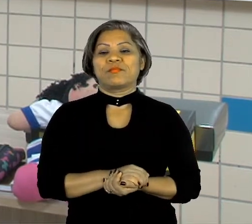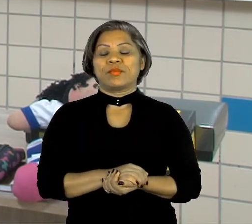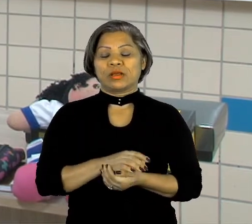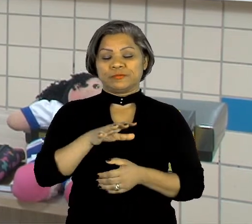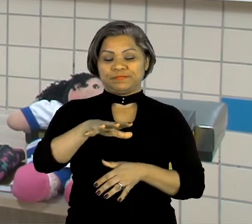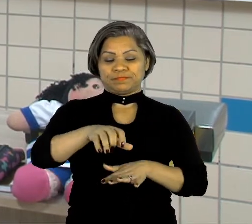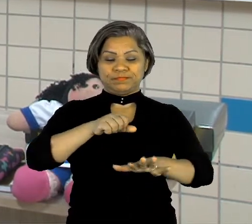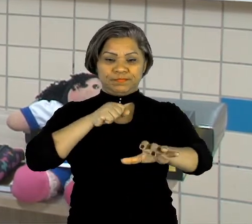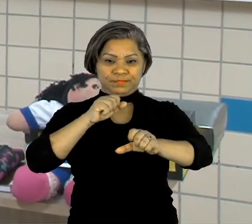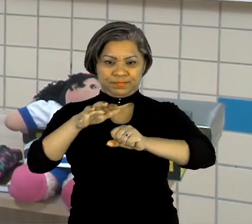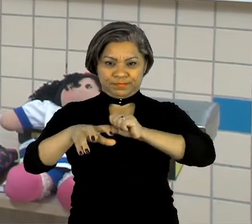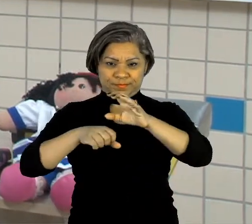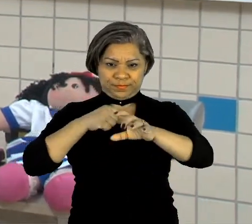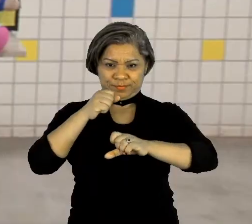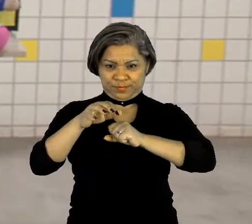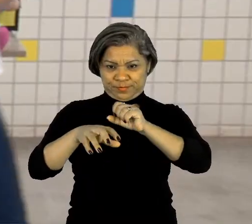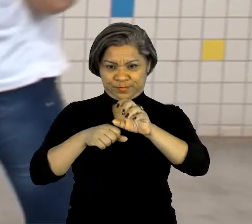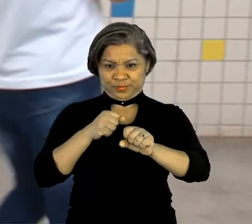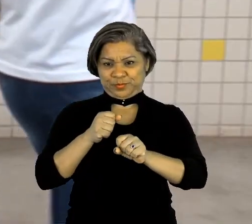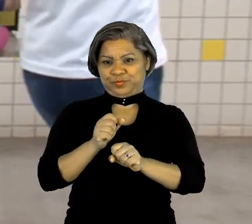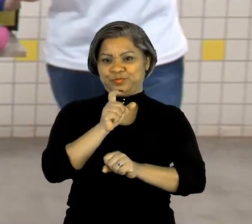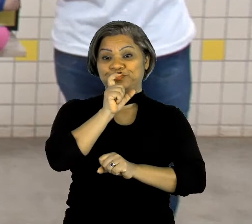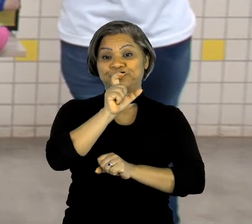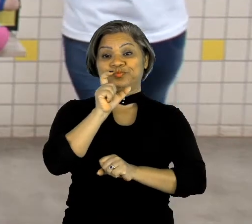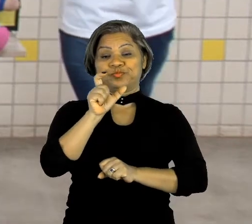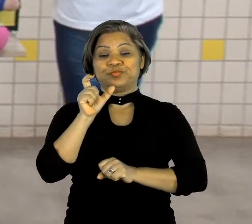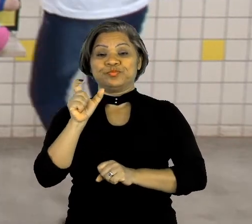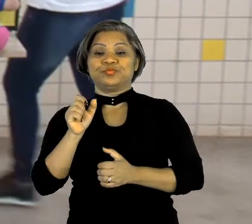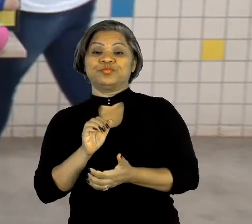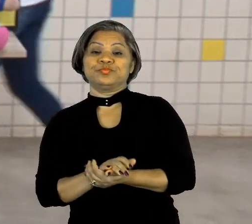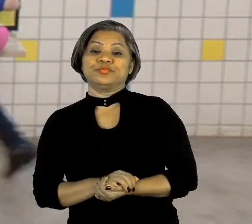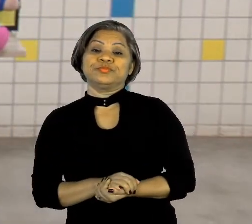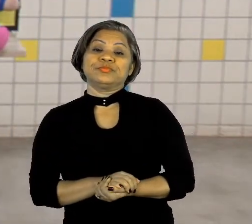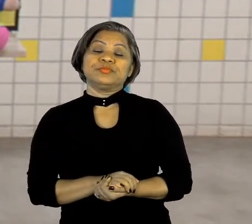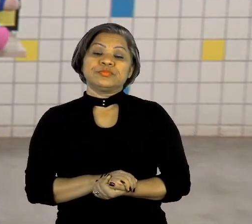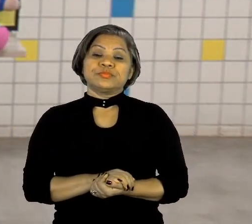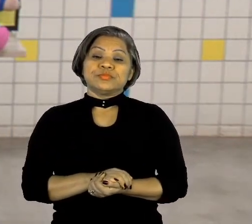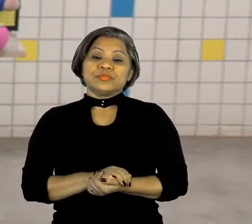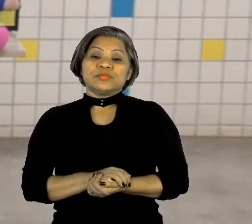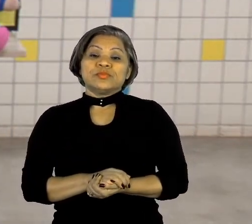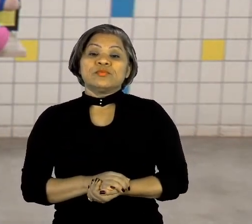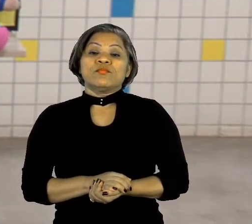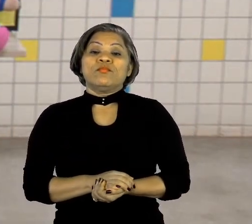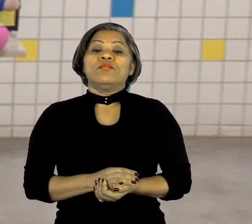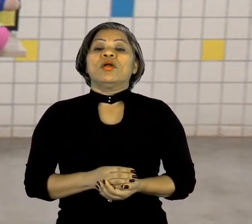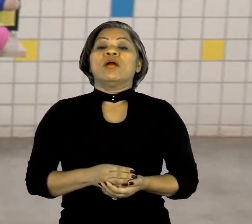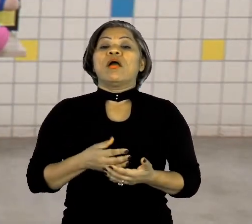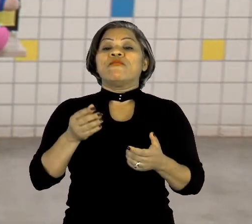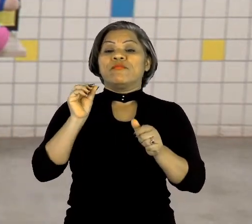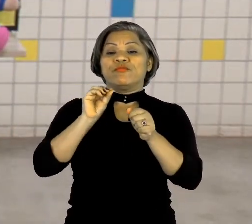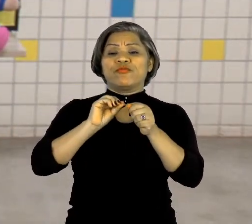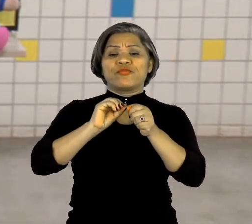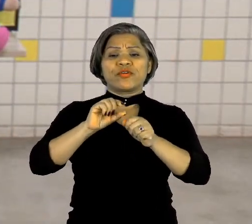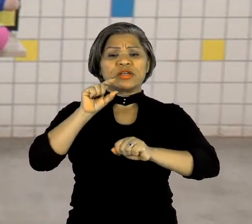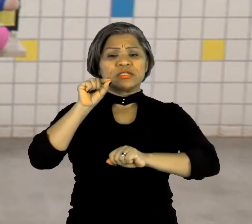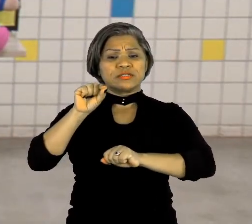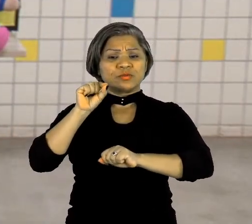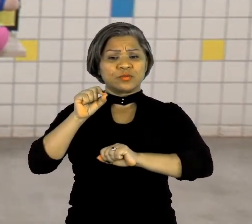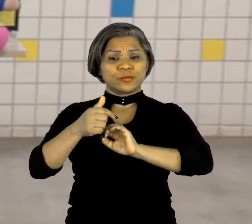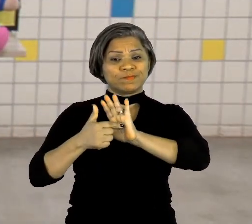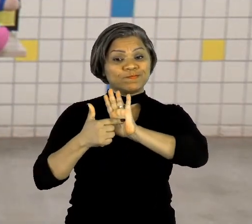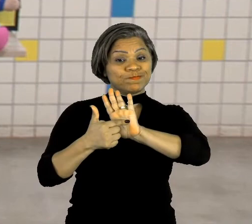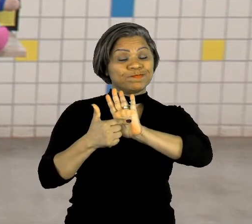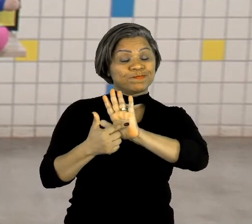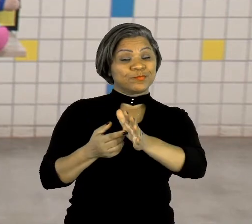palavras, uma de cada uma delas, e nós vamos colocar aqui só para a gente fazer um demonstrativo,